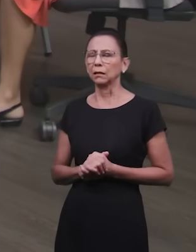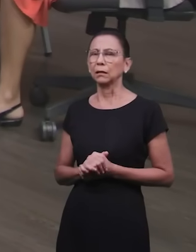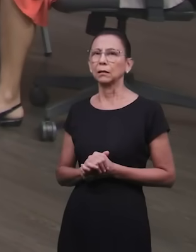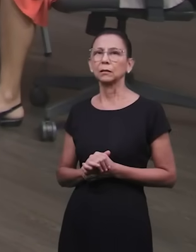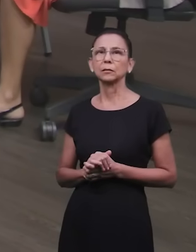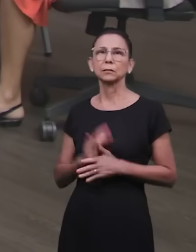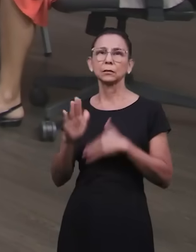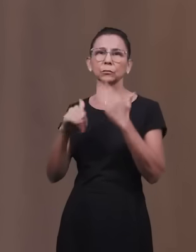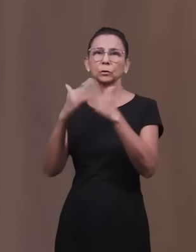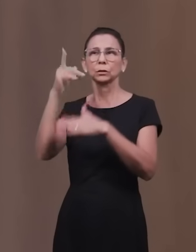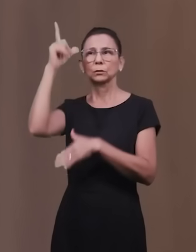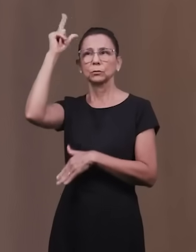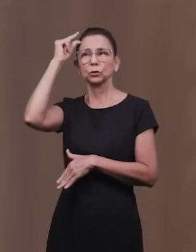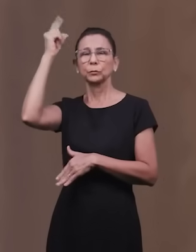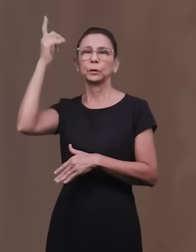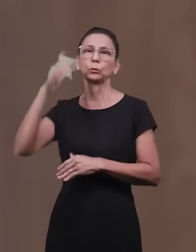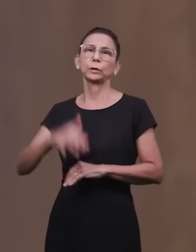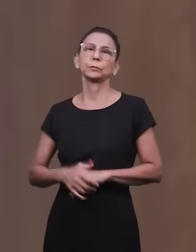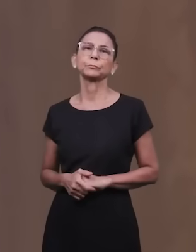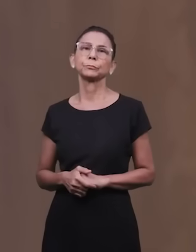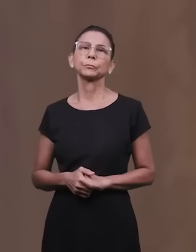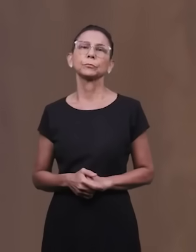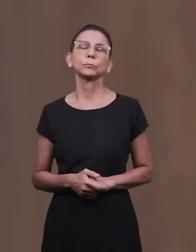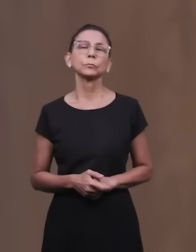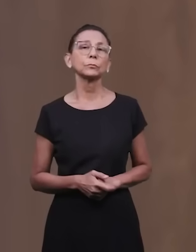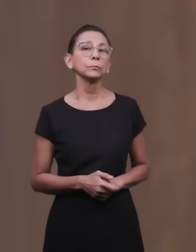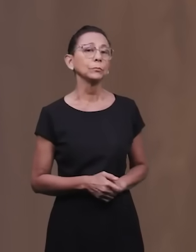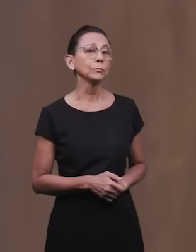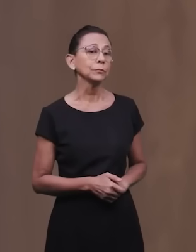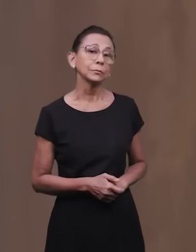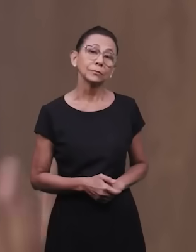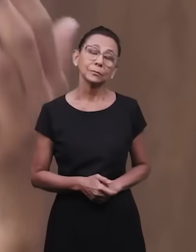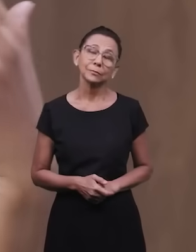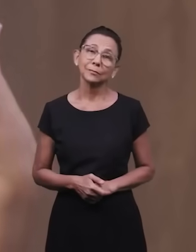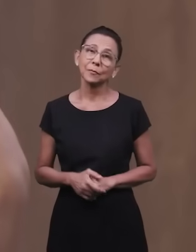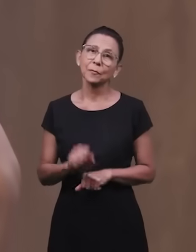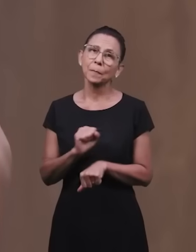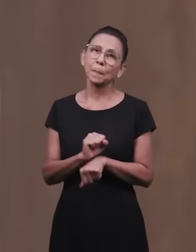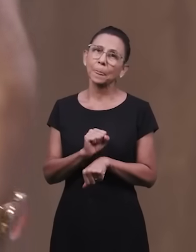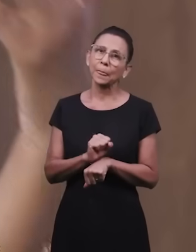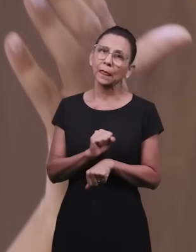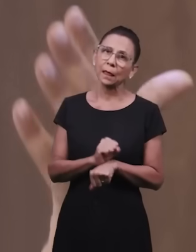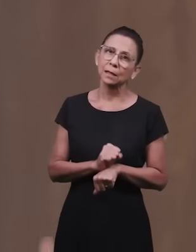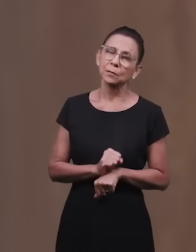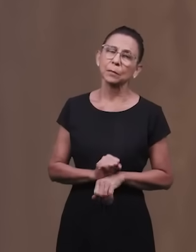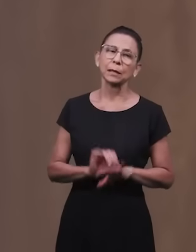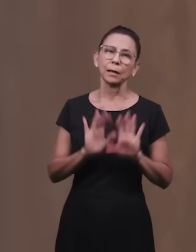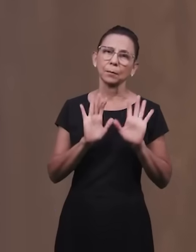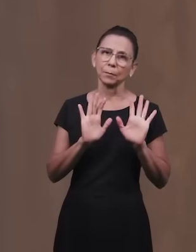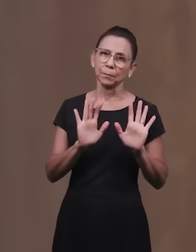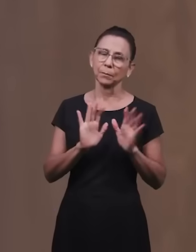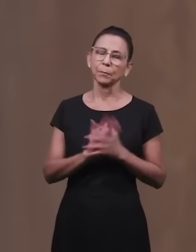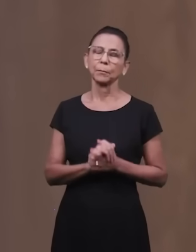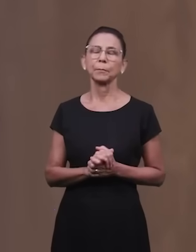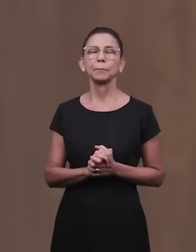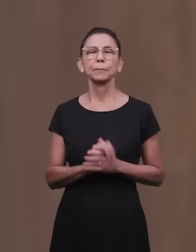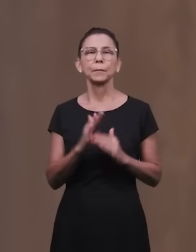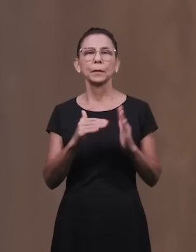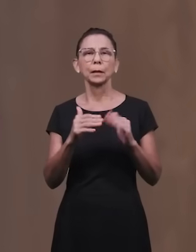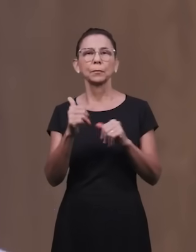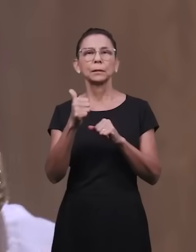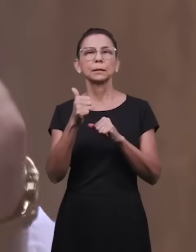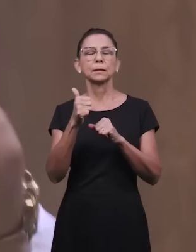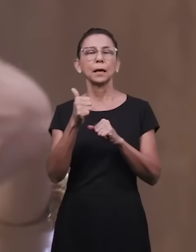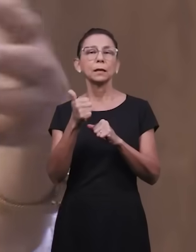em desempenho. E talvez ainda não é o tempo. Não é o tempo da pessoa. Ela precisa de um pouco mais para reunir